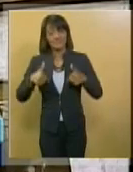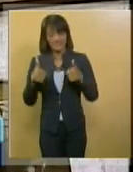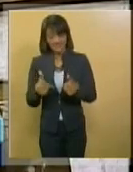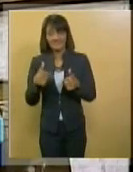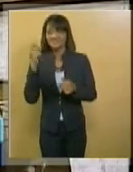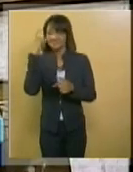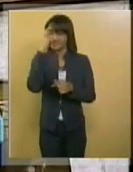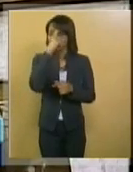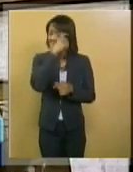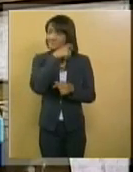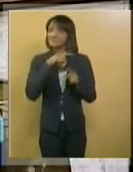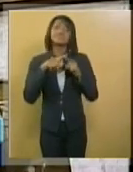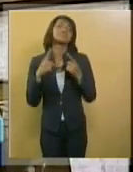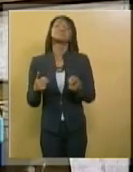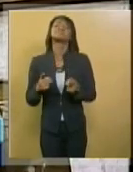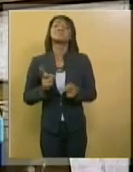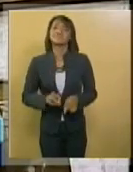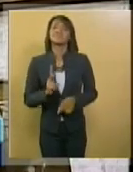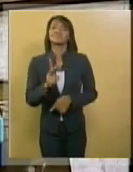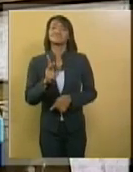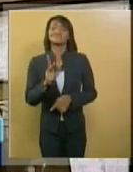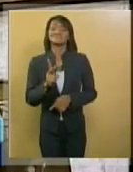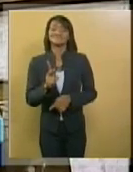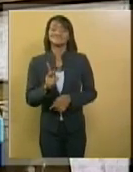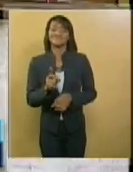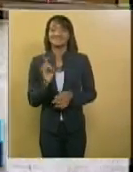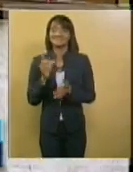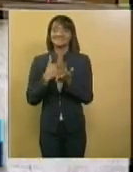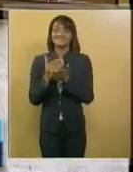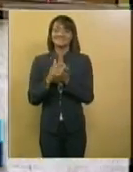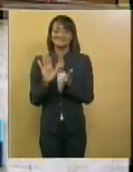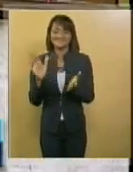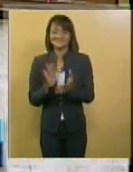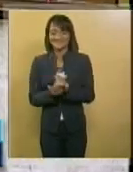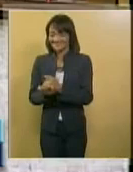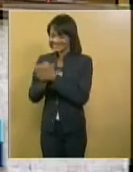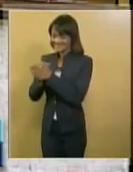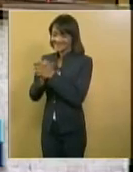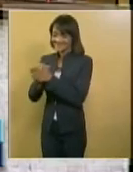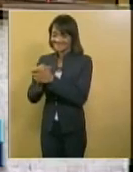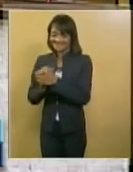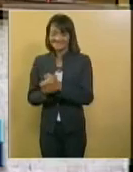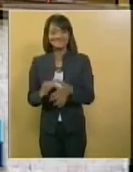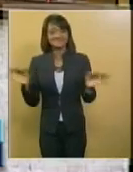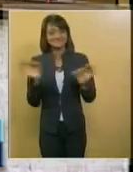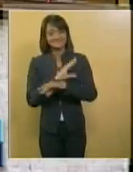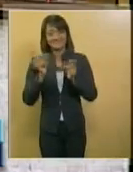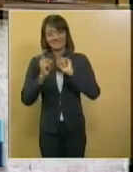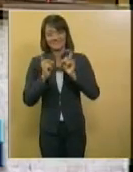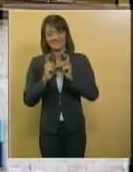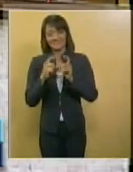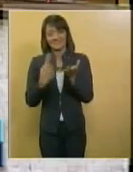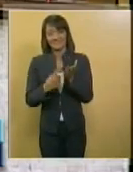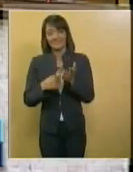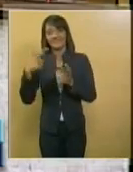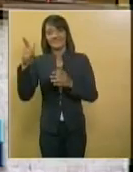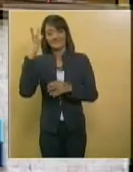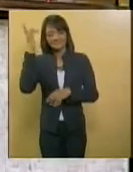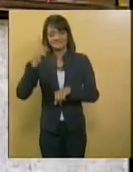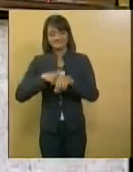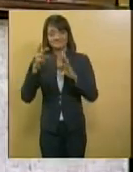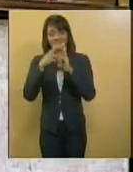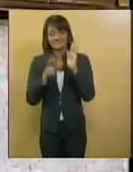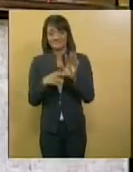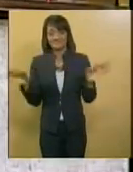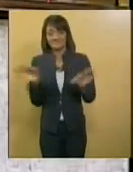difícil, mas não pode desanimar e não pode desistir. Parabéns. Esse foi só o primeiro passo. Muito obrigado. Declaro encerrada a sessão e convoco outra para amanhã no horário